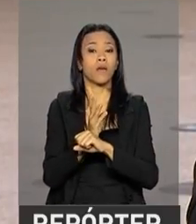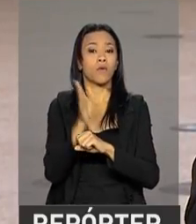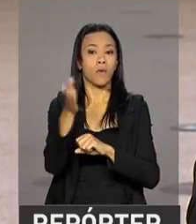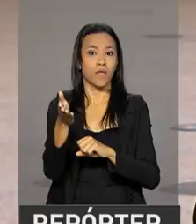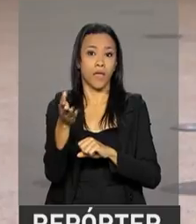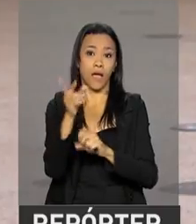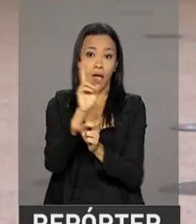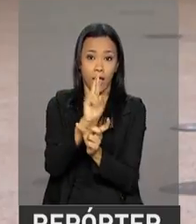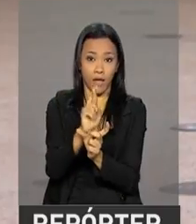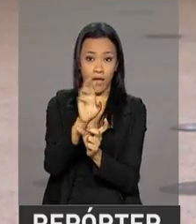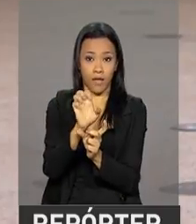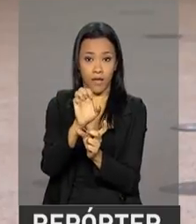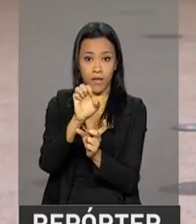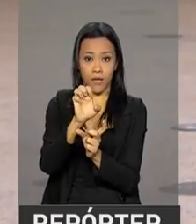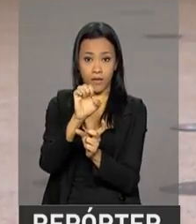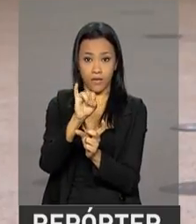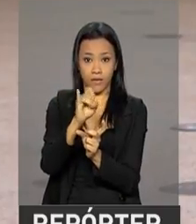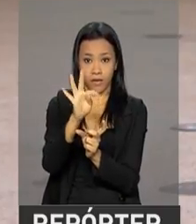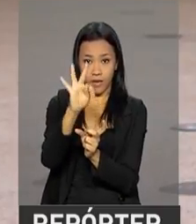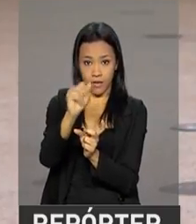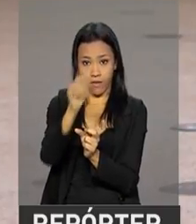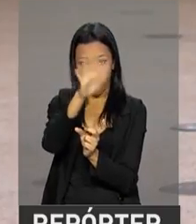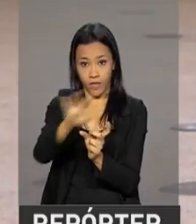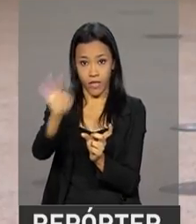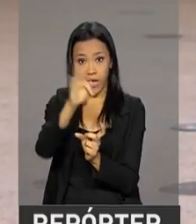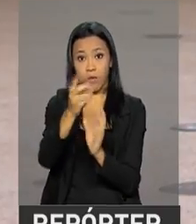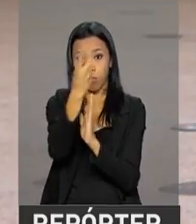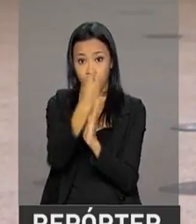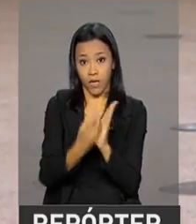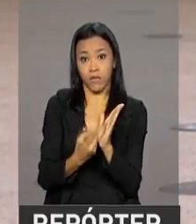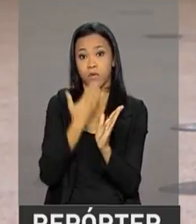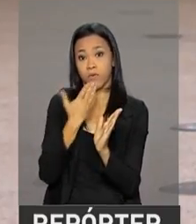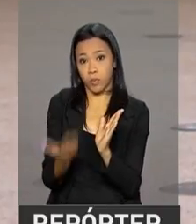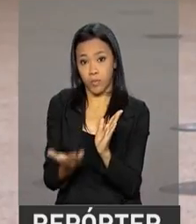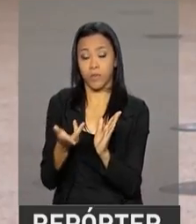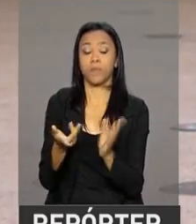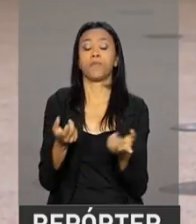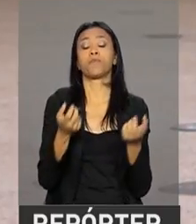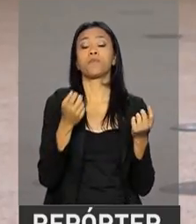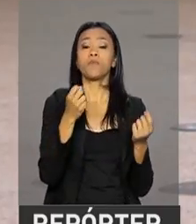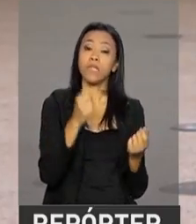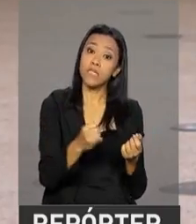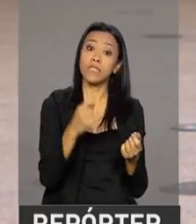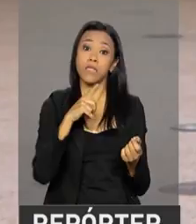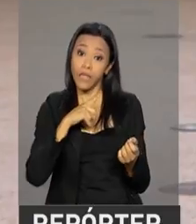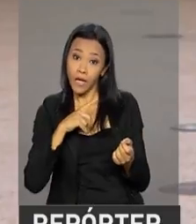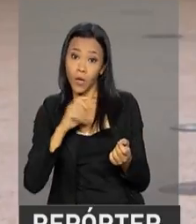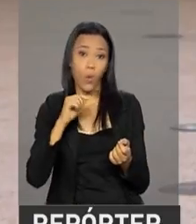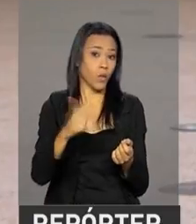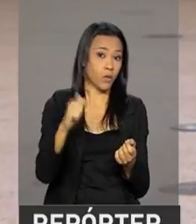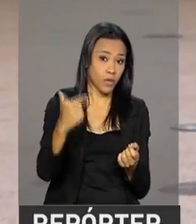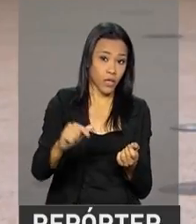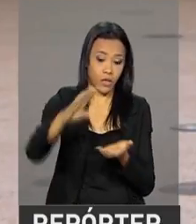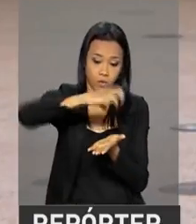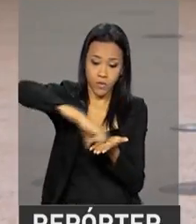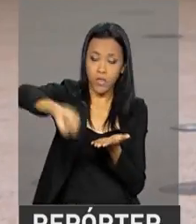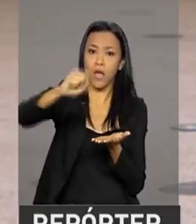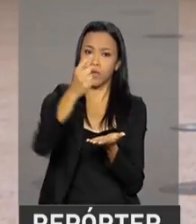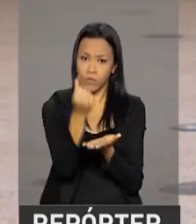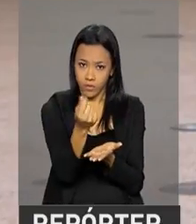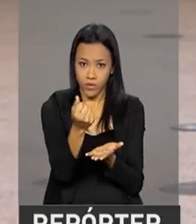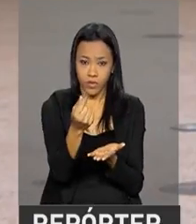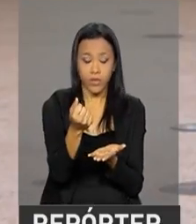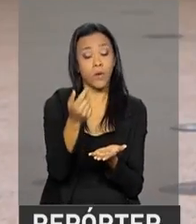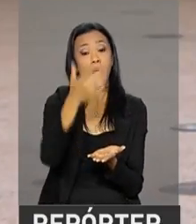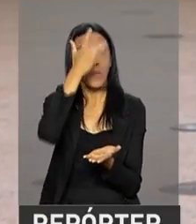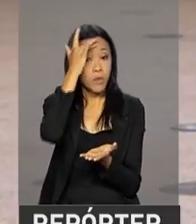à Receita Federal. Então, para saber se vai ter a restituição liberada na próxima semana, o